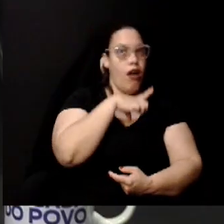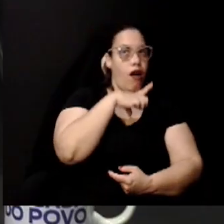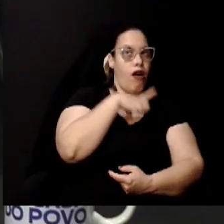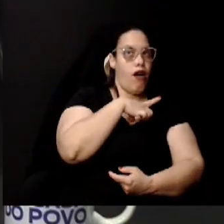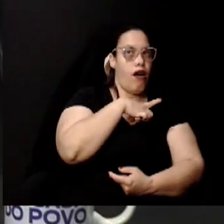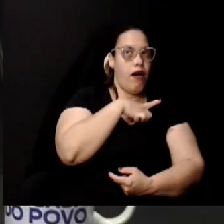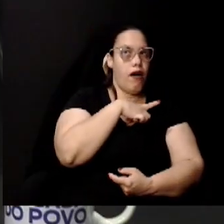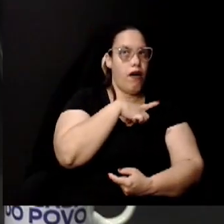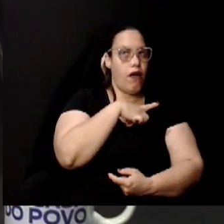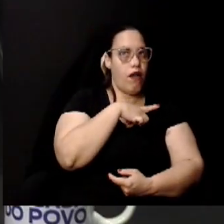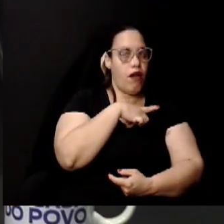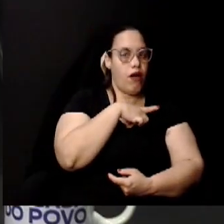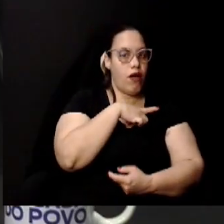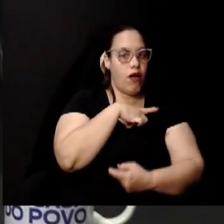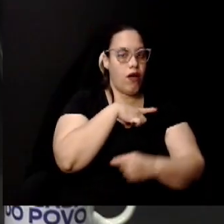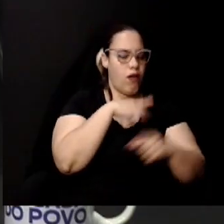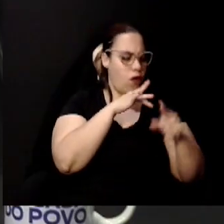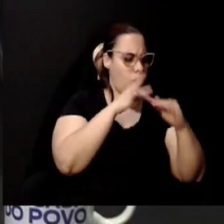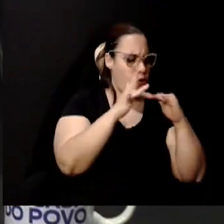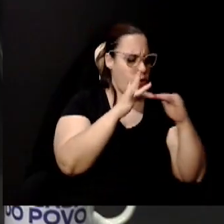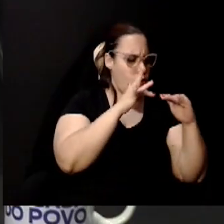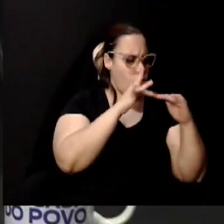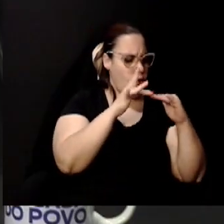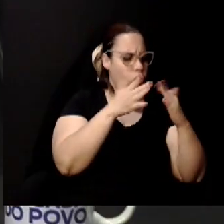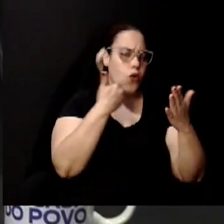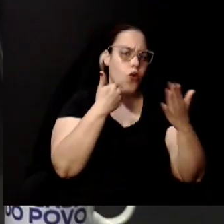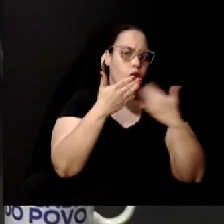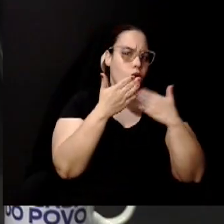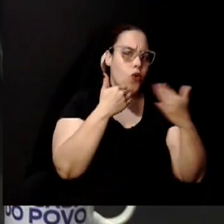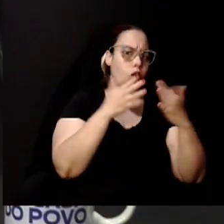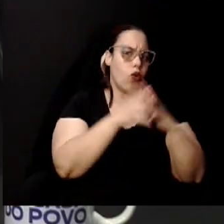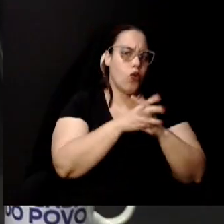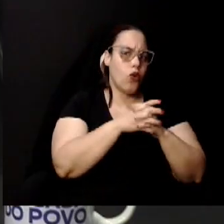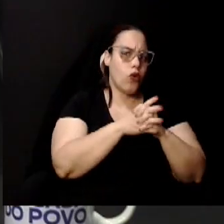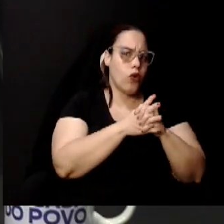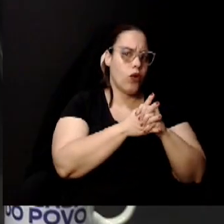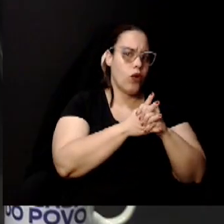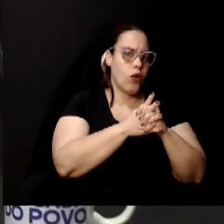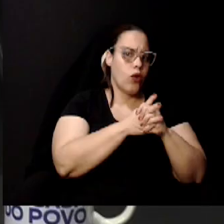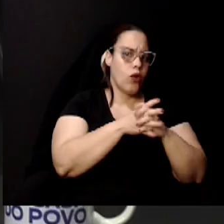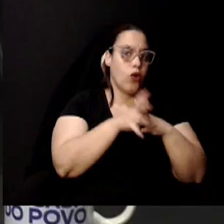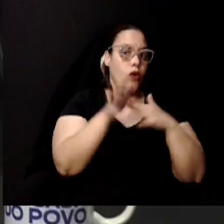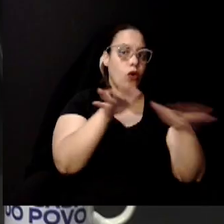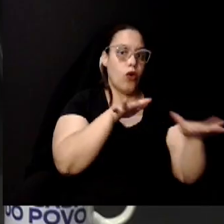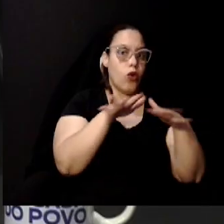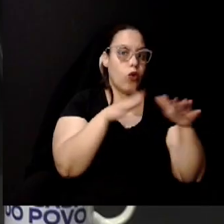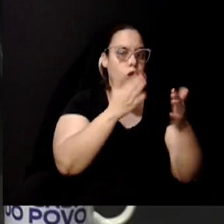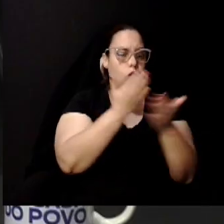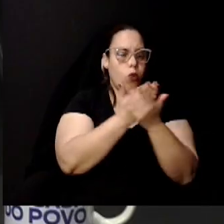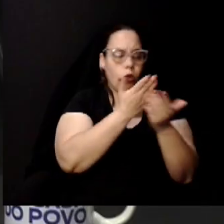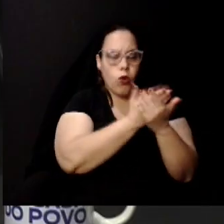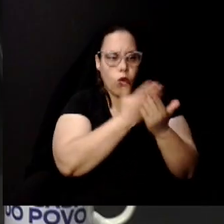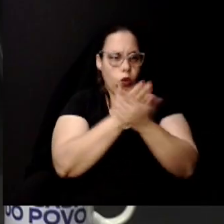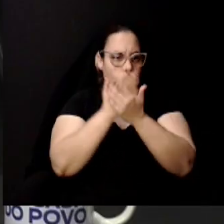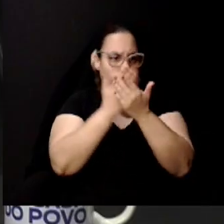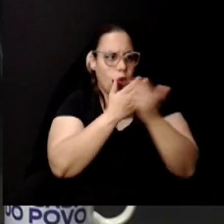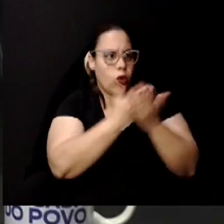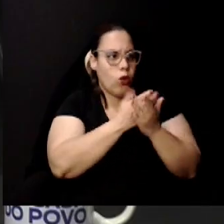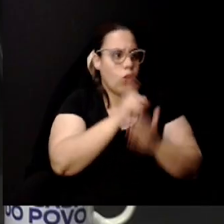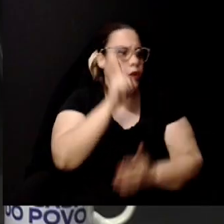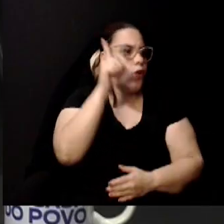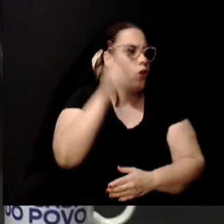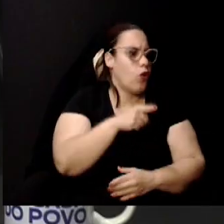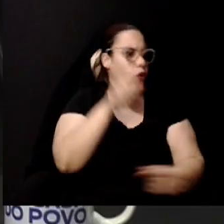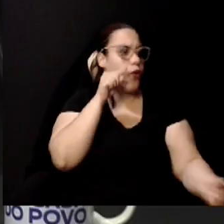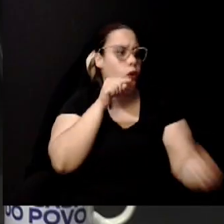redes sociais e de algumas conversas é uma parte quando tem movimento estudantil, que é contrária a isso